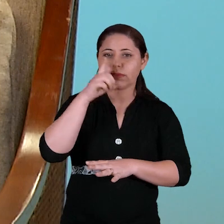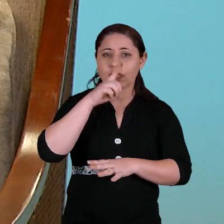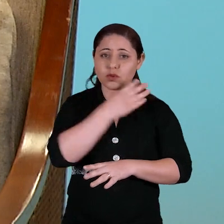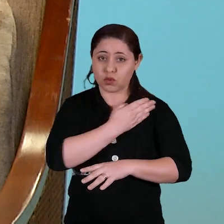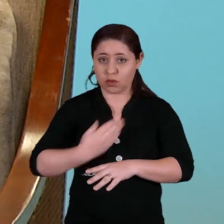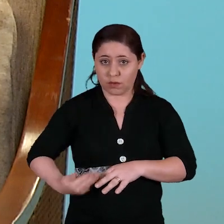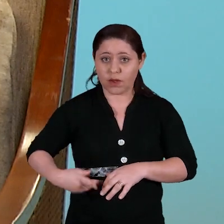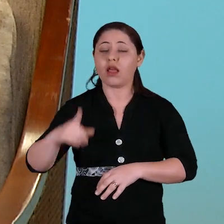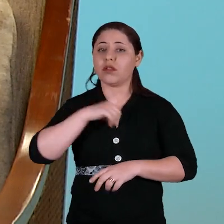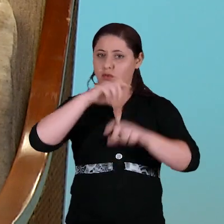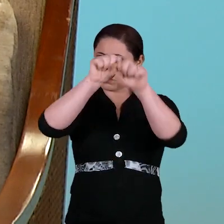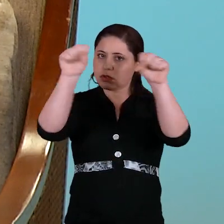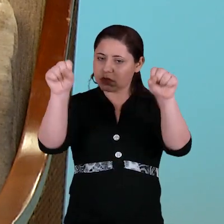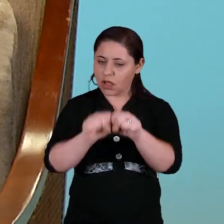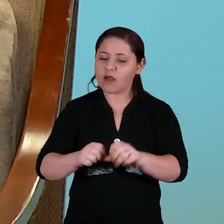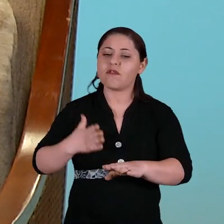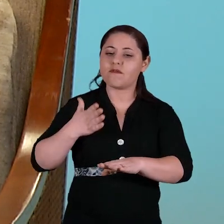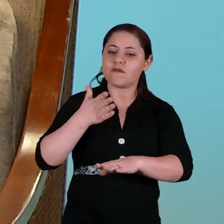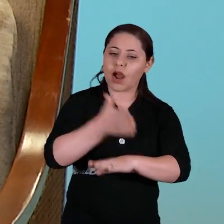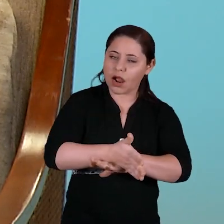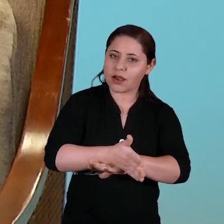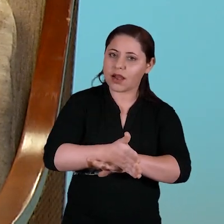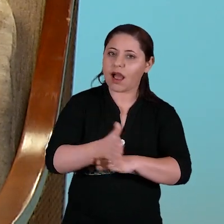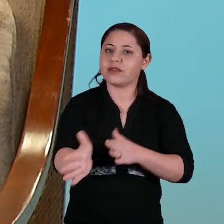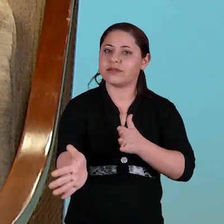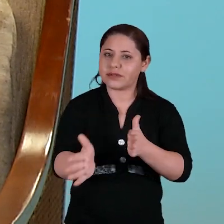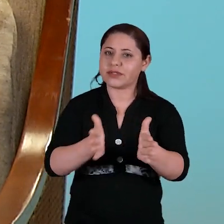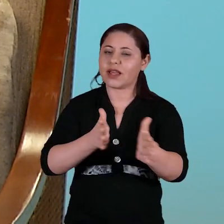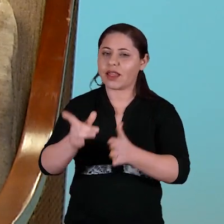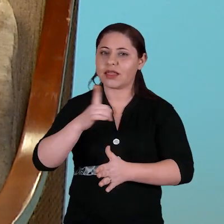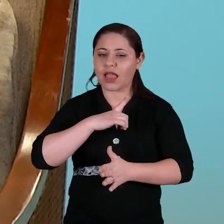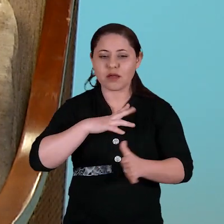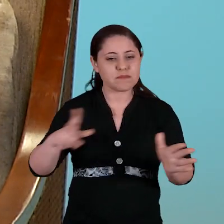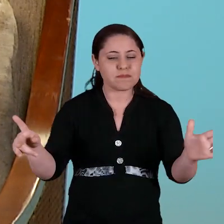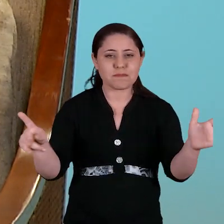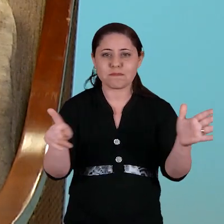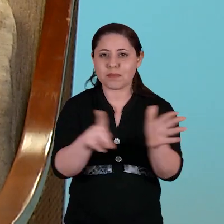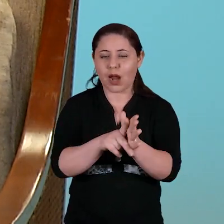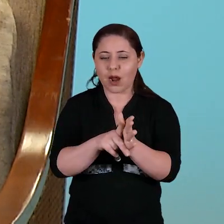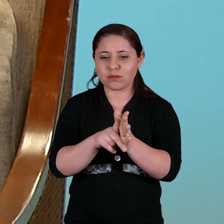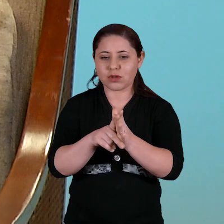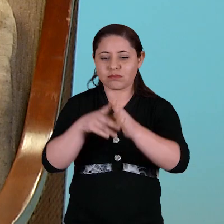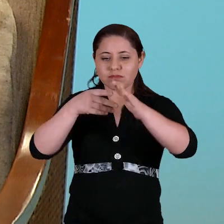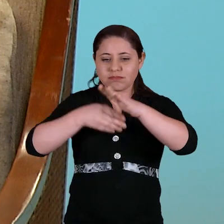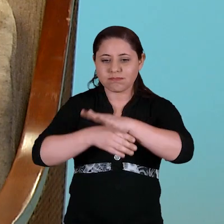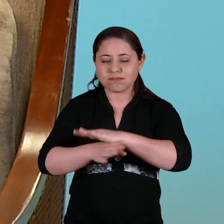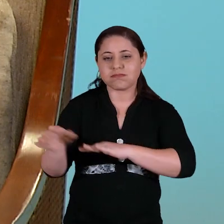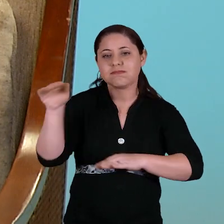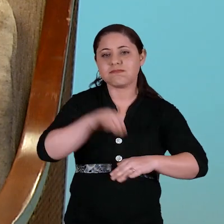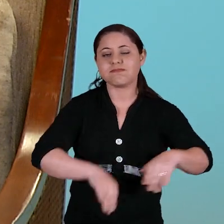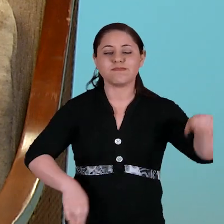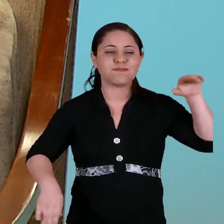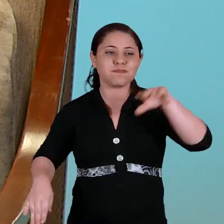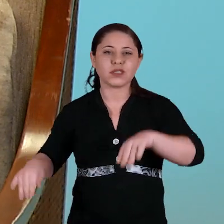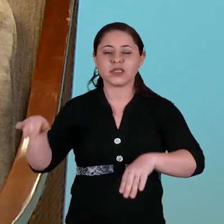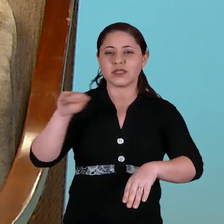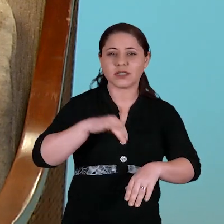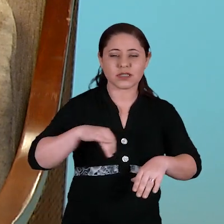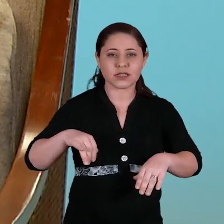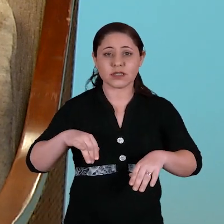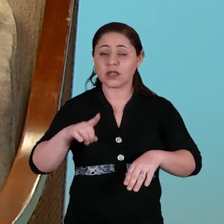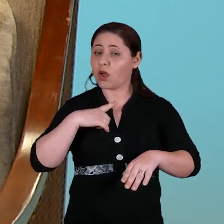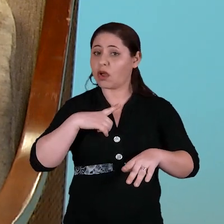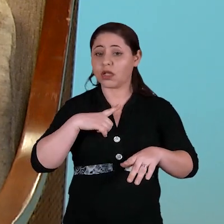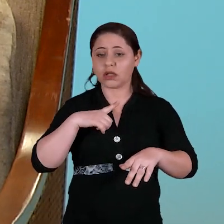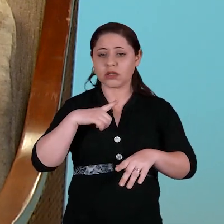todo um sistema para que elas consigam ir à praia, para que elas tenham aparelhos adequados para entrar no mar e fazer todo esse processo, né?